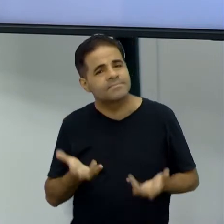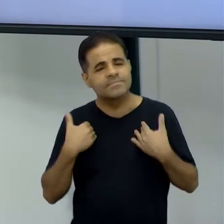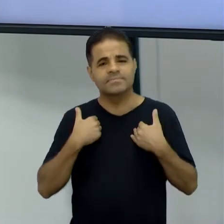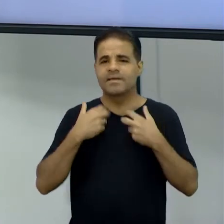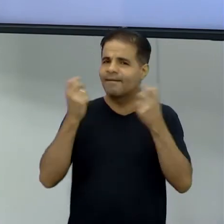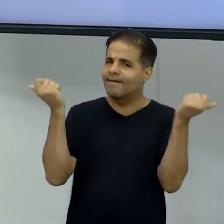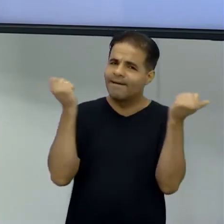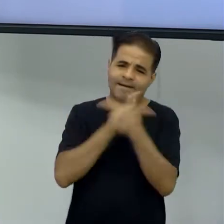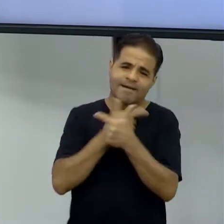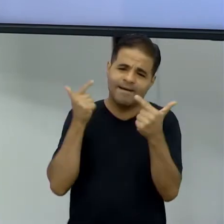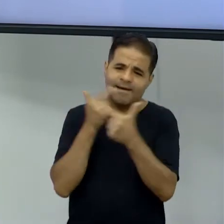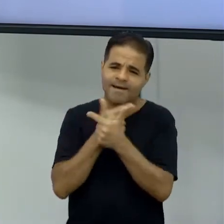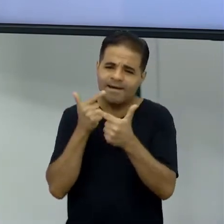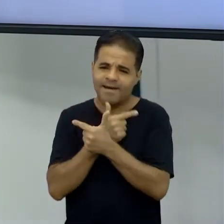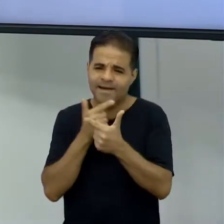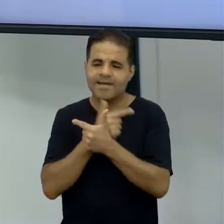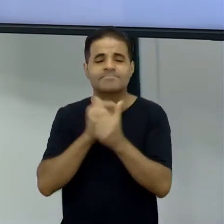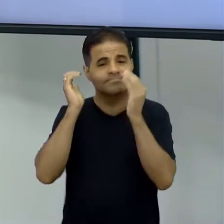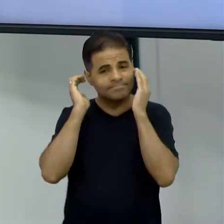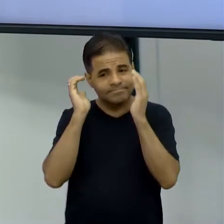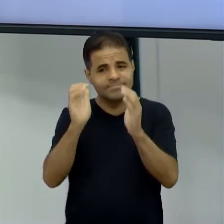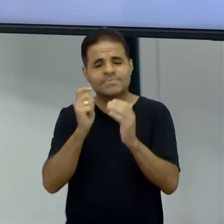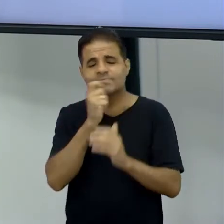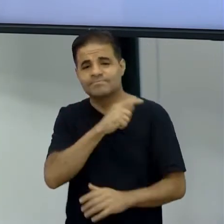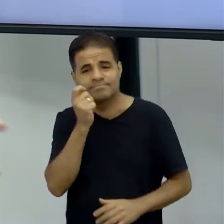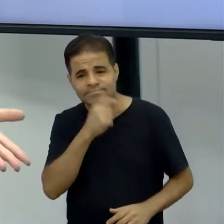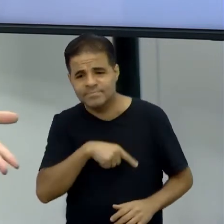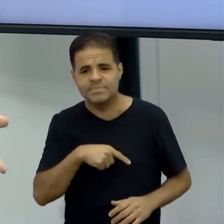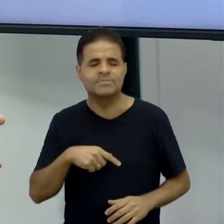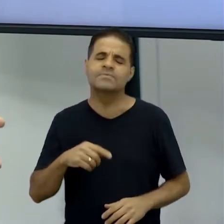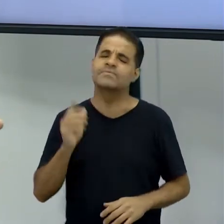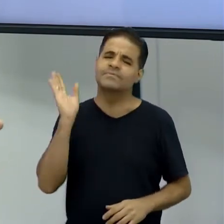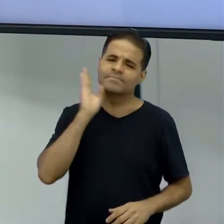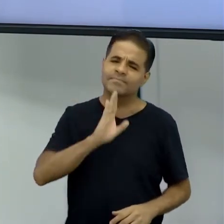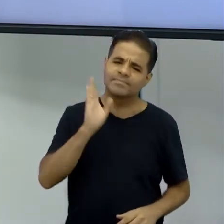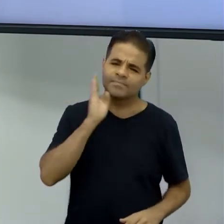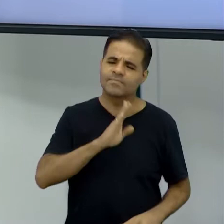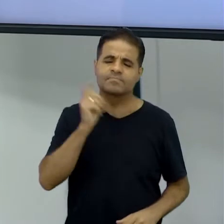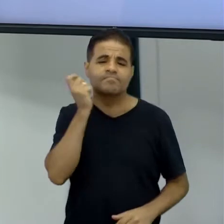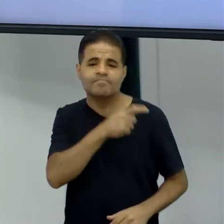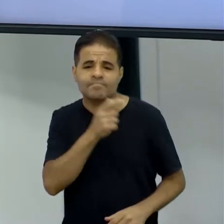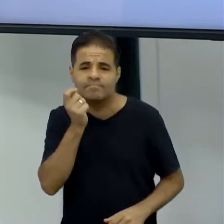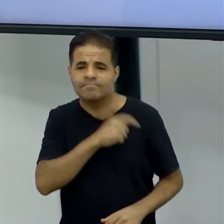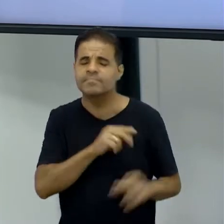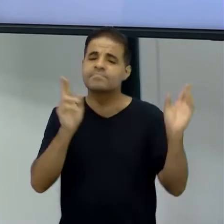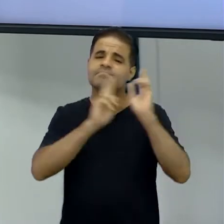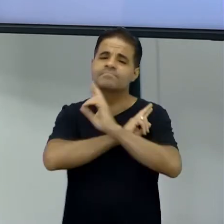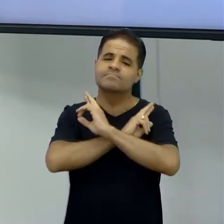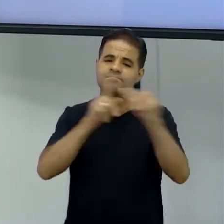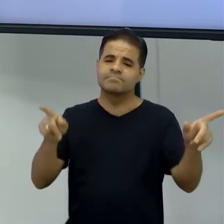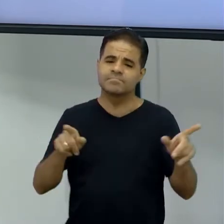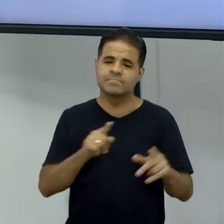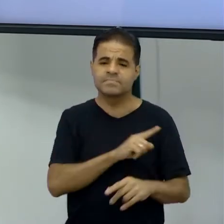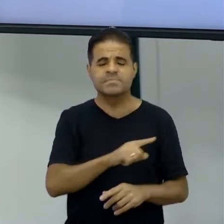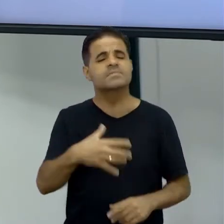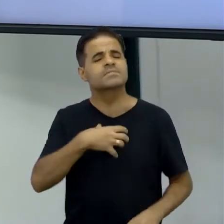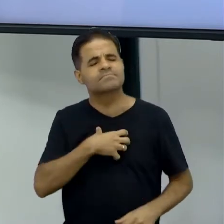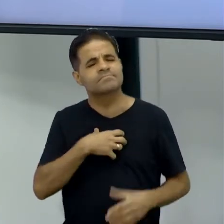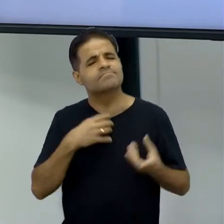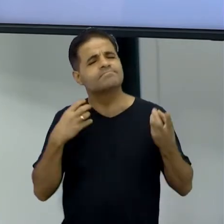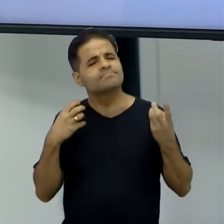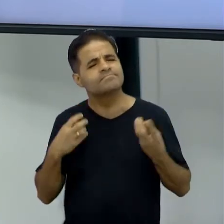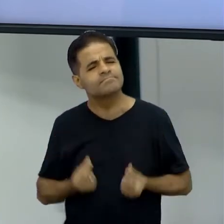dando gargalhada, mas com muito respeito, porque foi muito divertido. Sim. Foi um momento engraçado, foi um momento diferente, que vocês tiveram